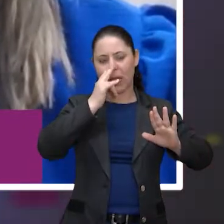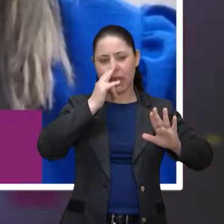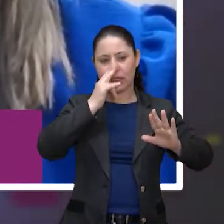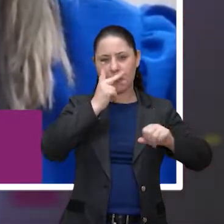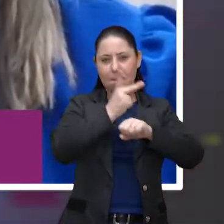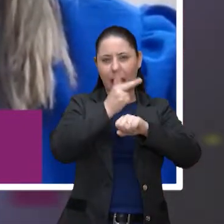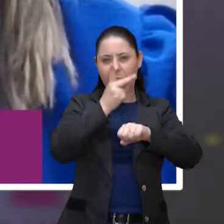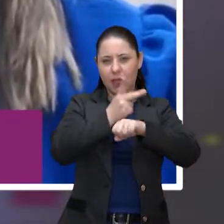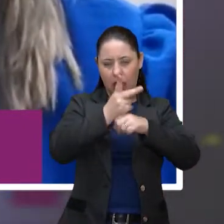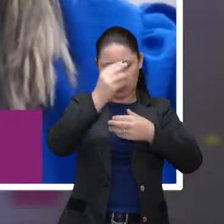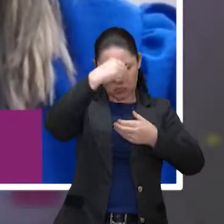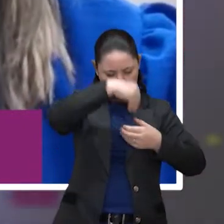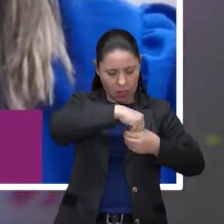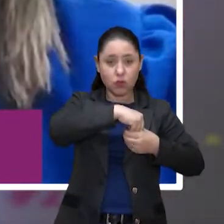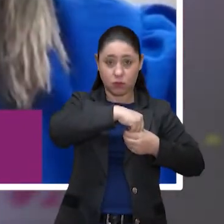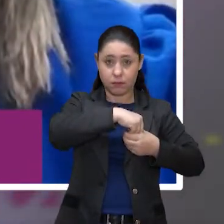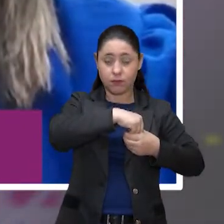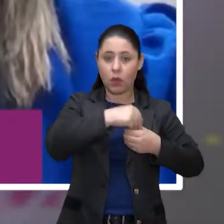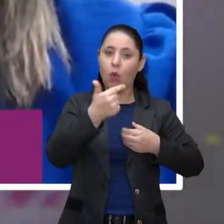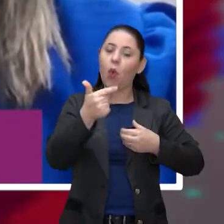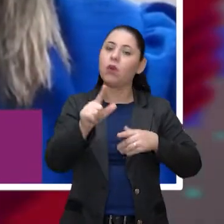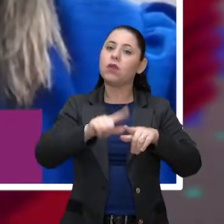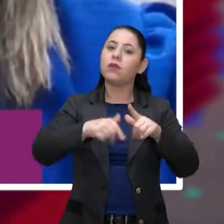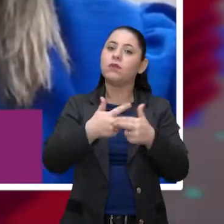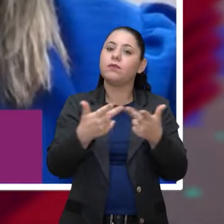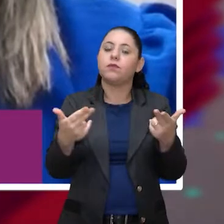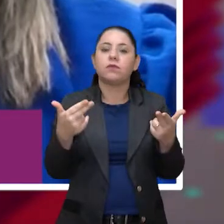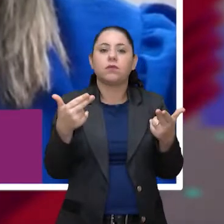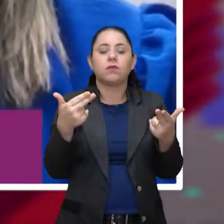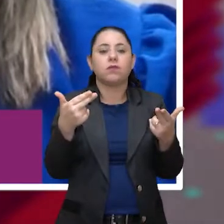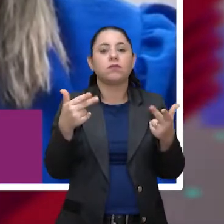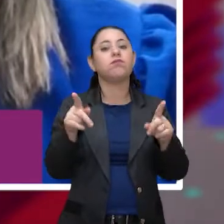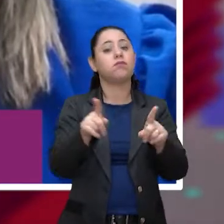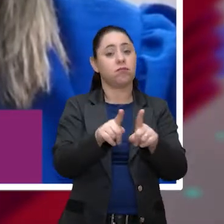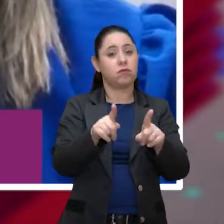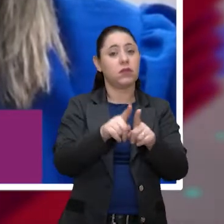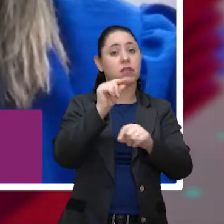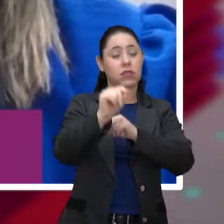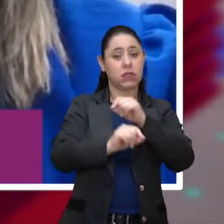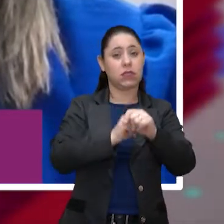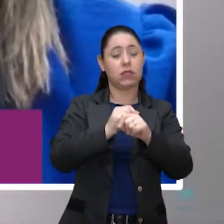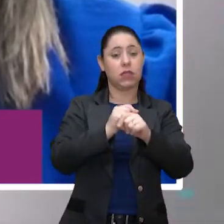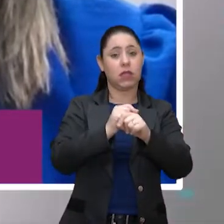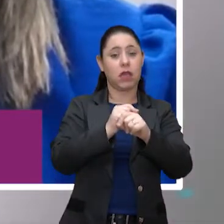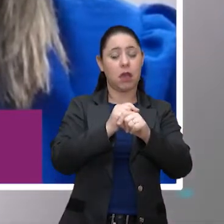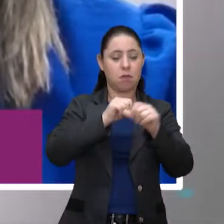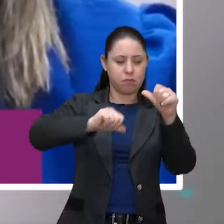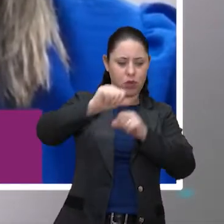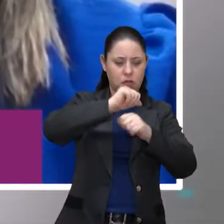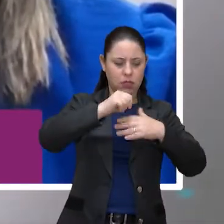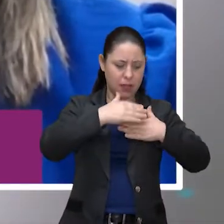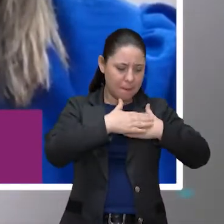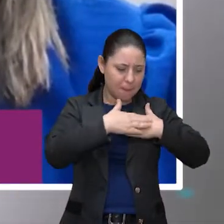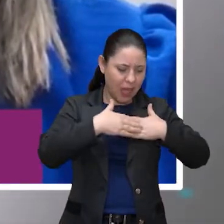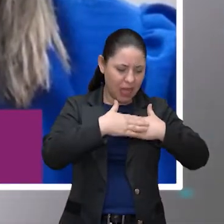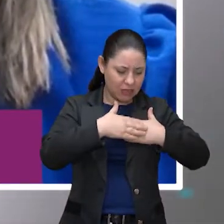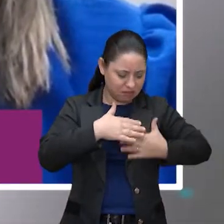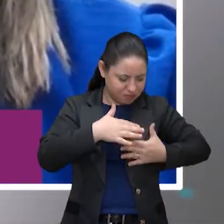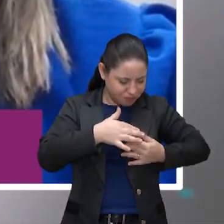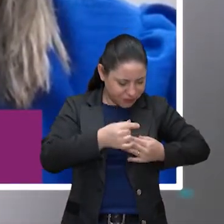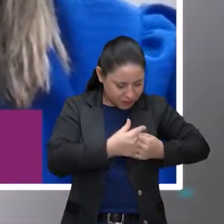uma pedrinha dentro da mama. Outras coisas também que são comuns, além do nódulo e da alteração de pele,